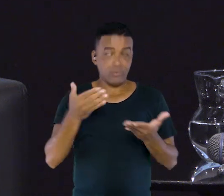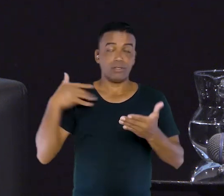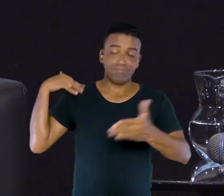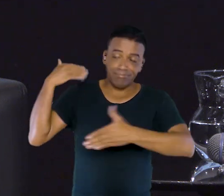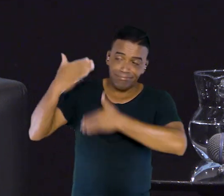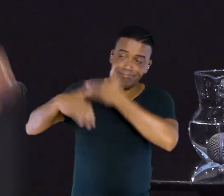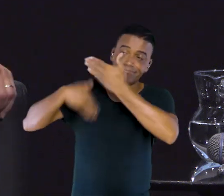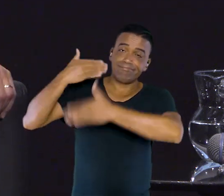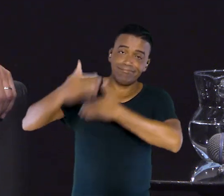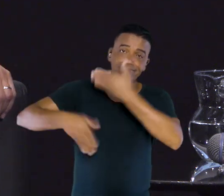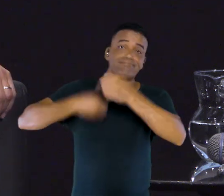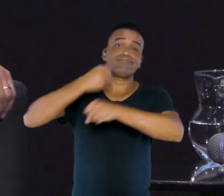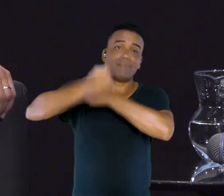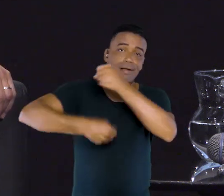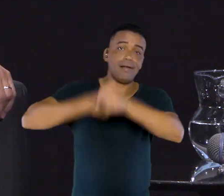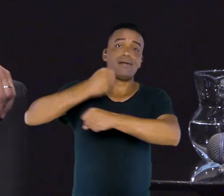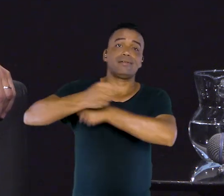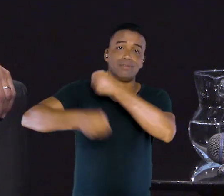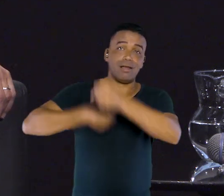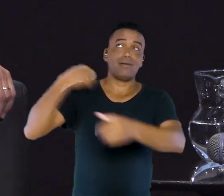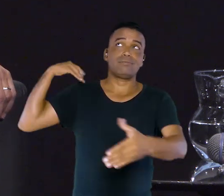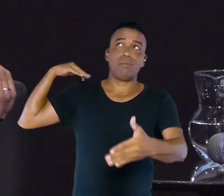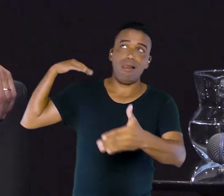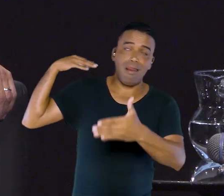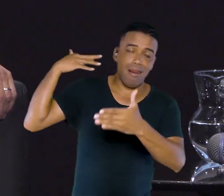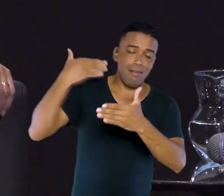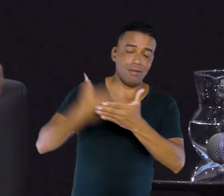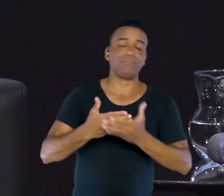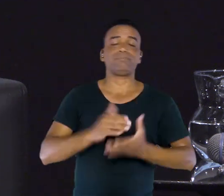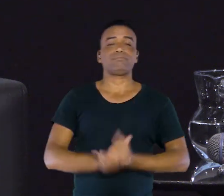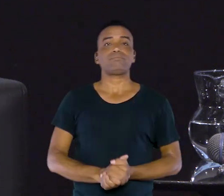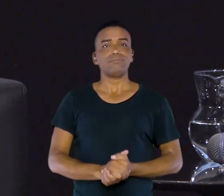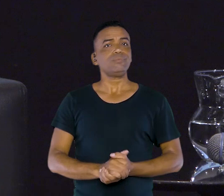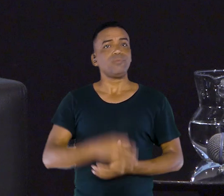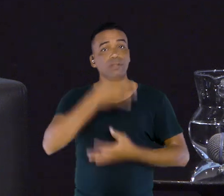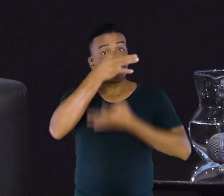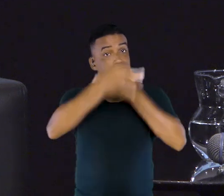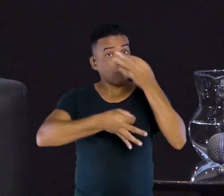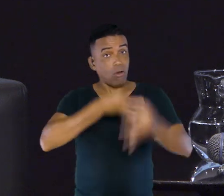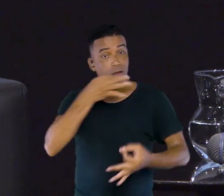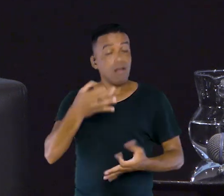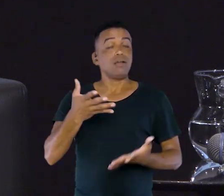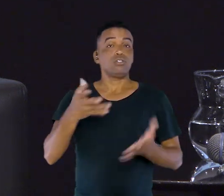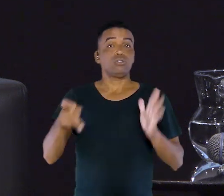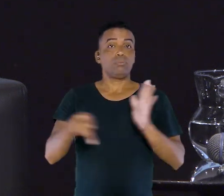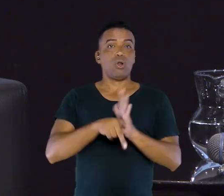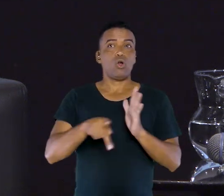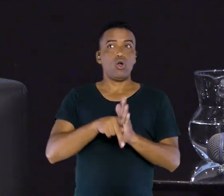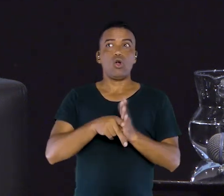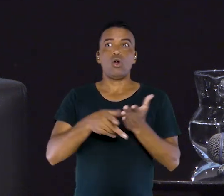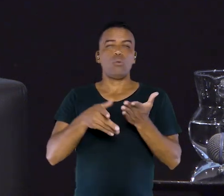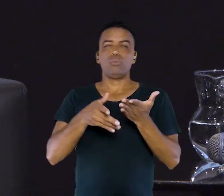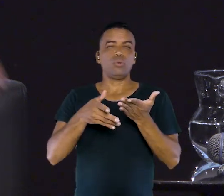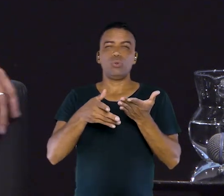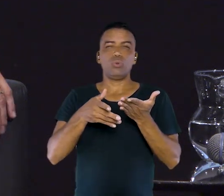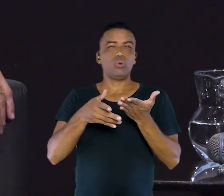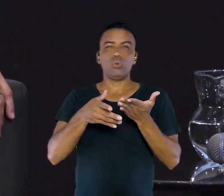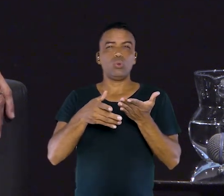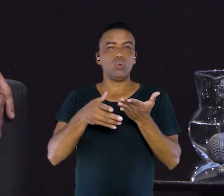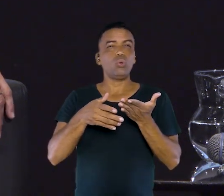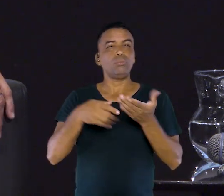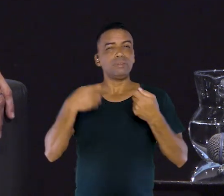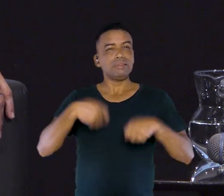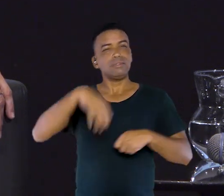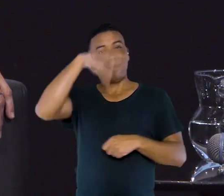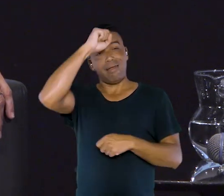constituiu ao longo desses milhares de anos no passado também. Então, eu acho que essa lição é uma lição que é muito